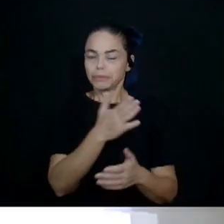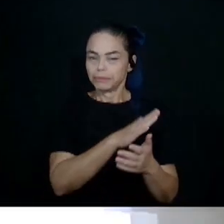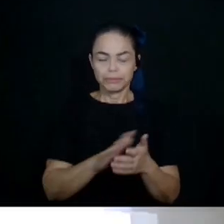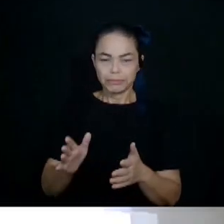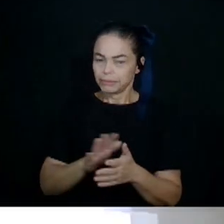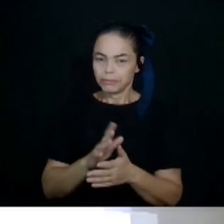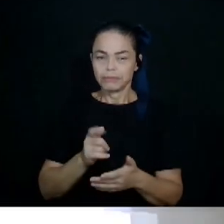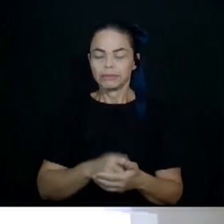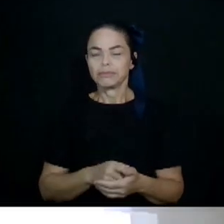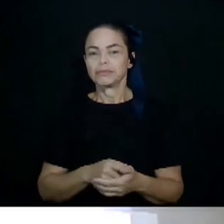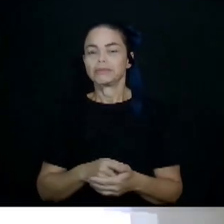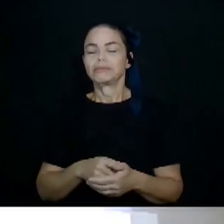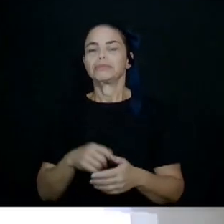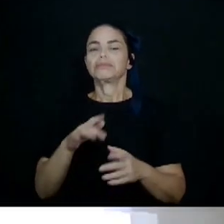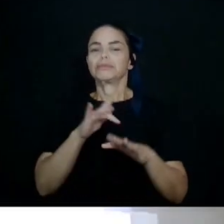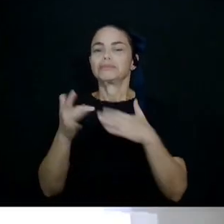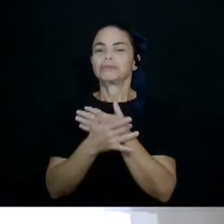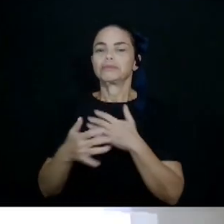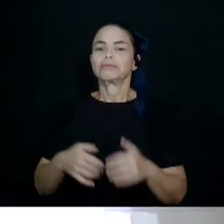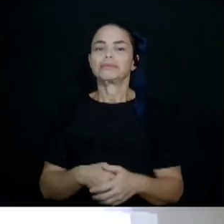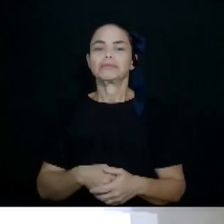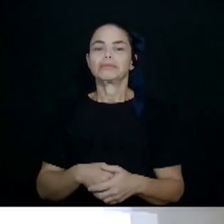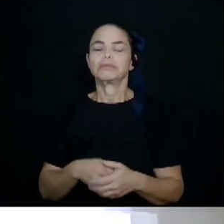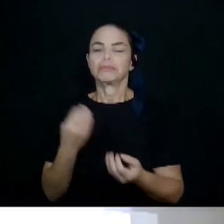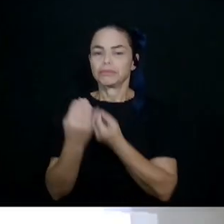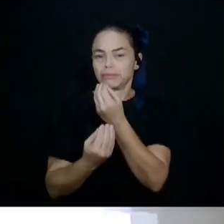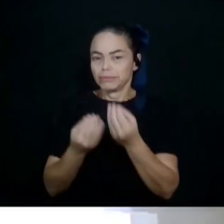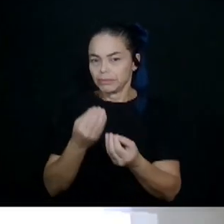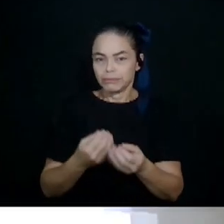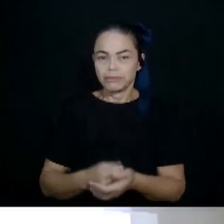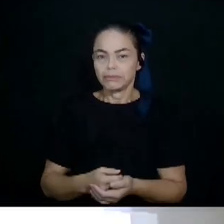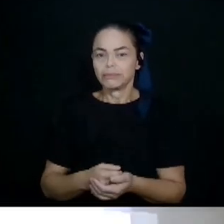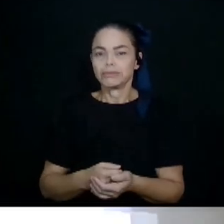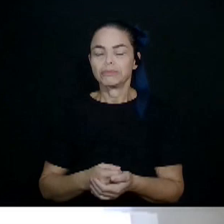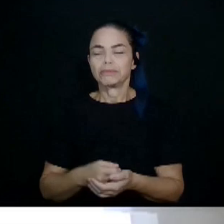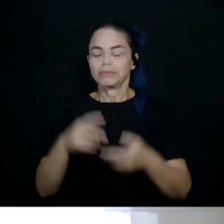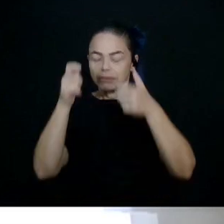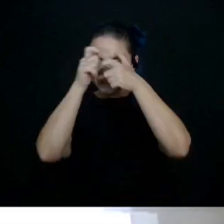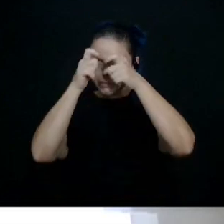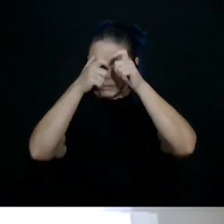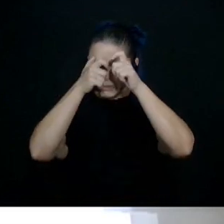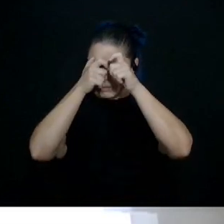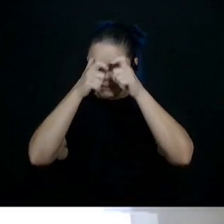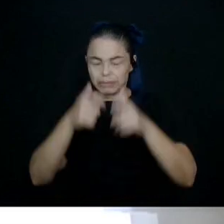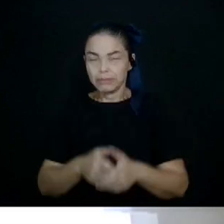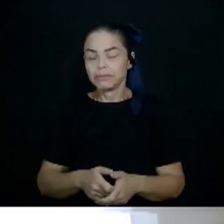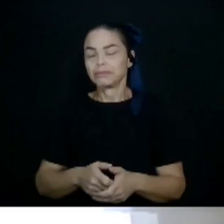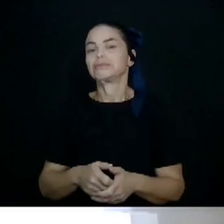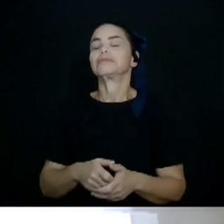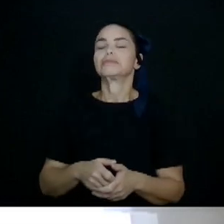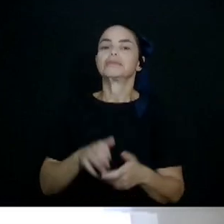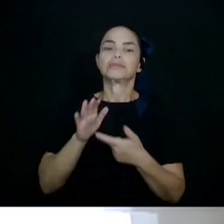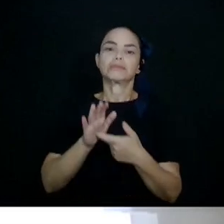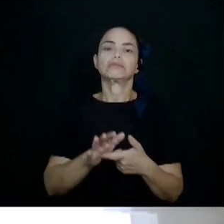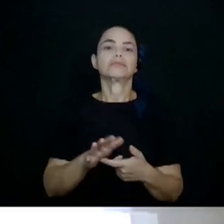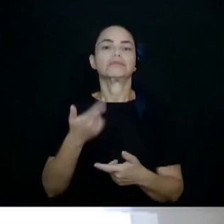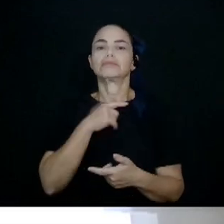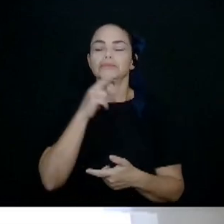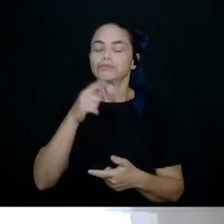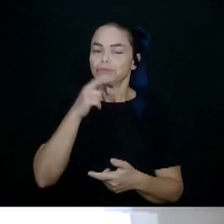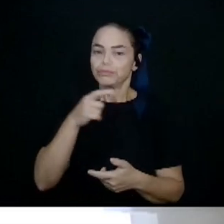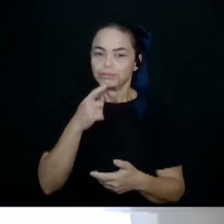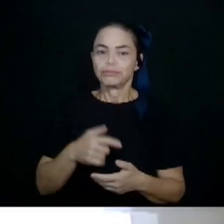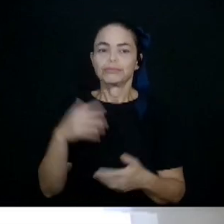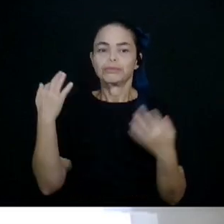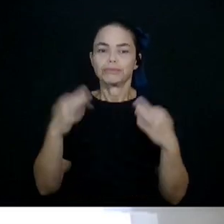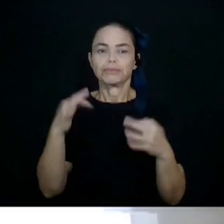mídias sociais, né? Muitas vezes a forma que os transtornos de saúde mental são abordados, eu não tenho dúvidas, né, que falar